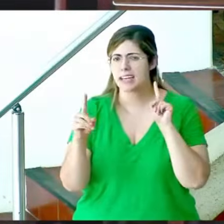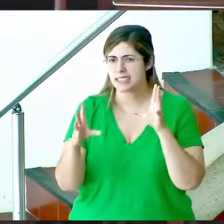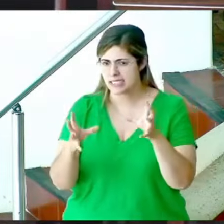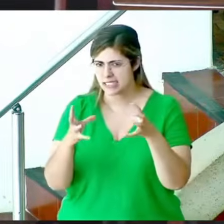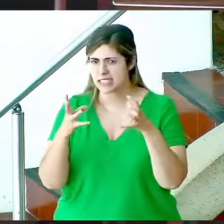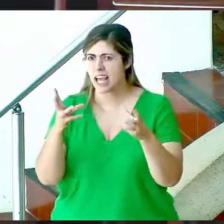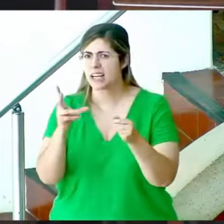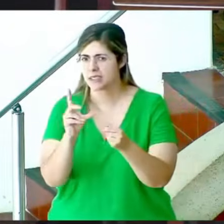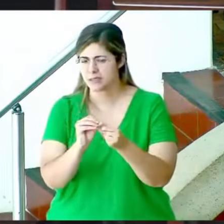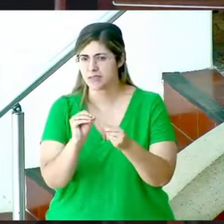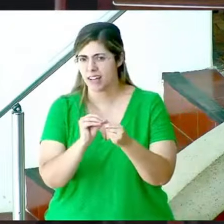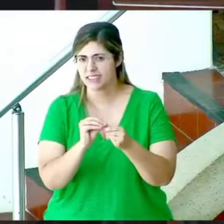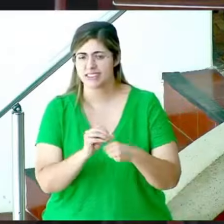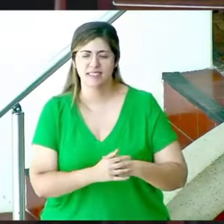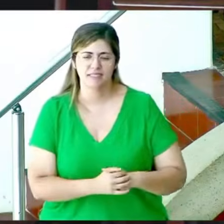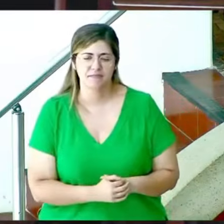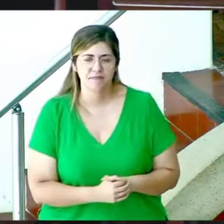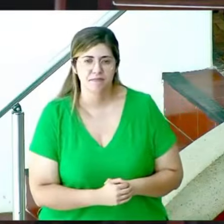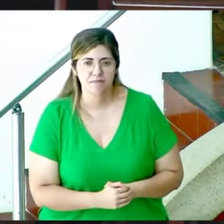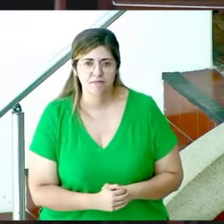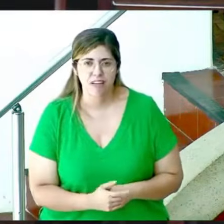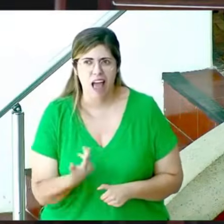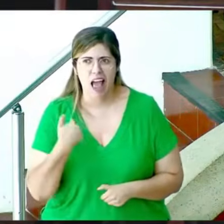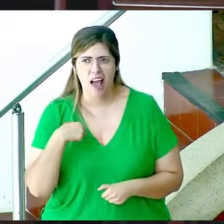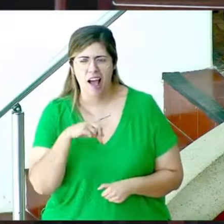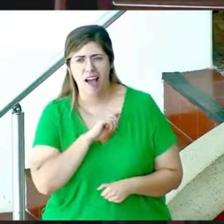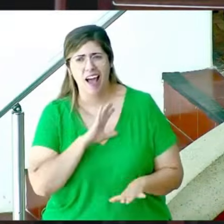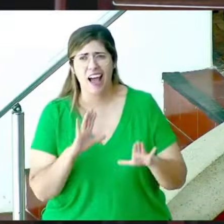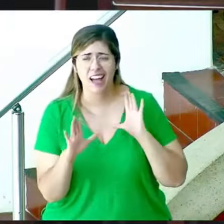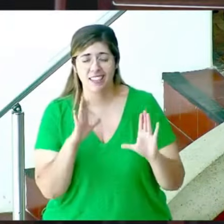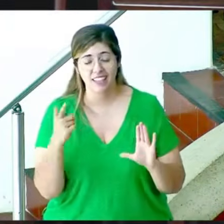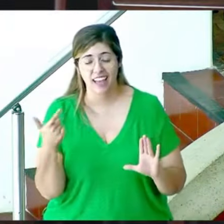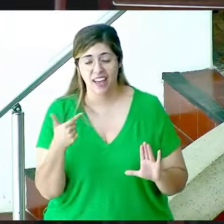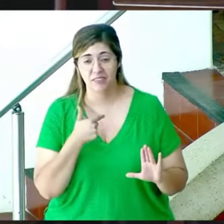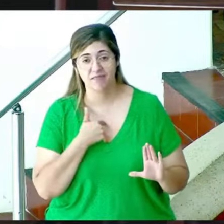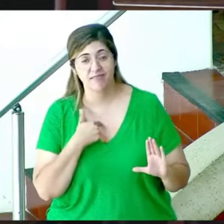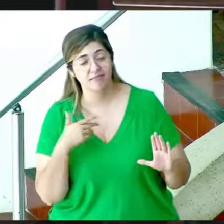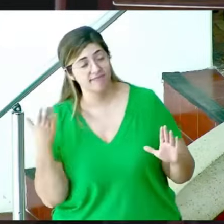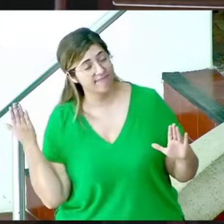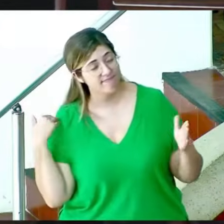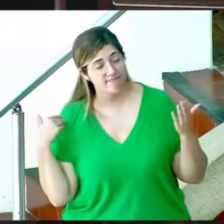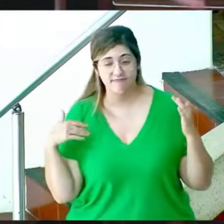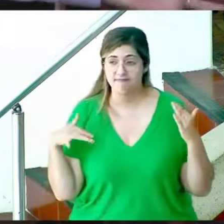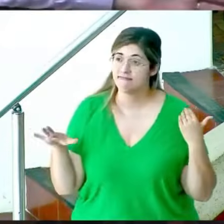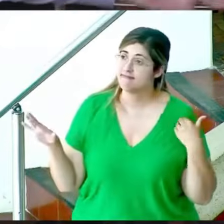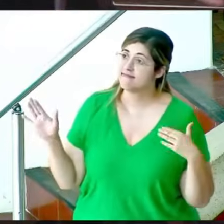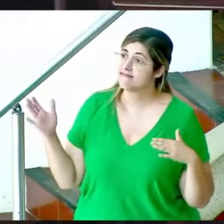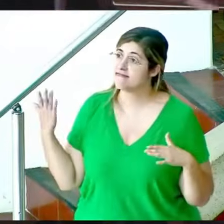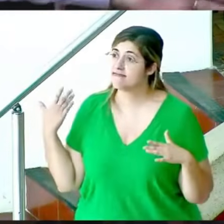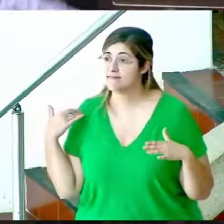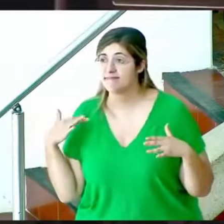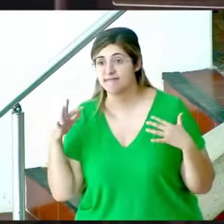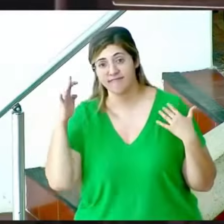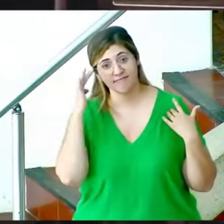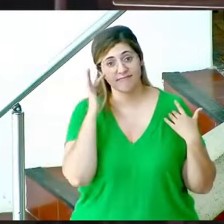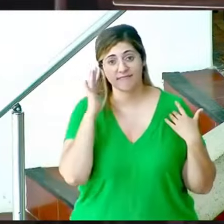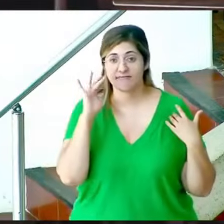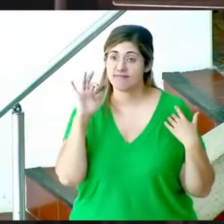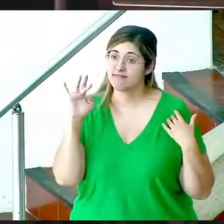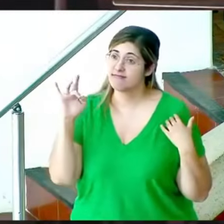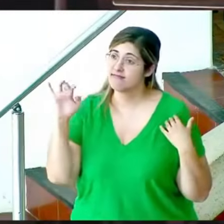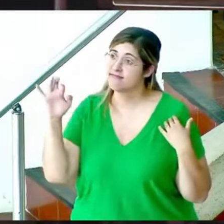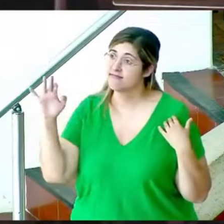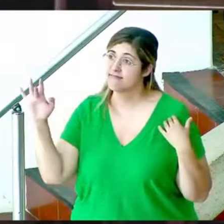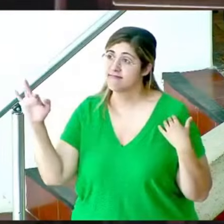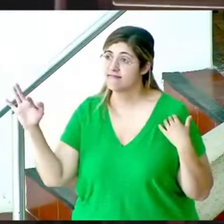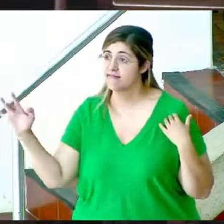por que eu sou tão distraído? Por que eu estou brisando o tempo inteiro? Eu preciso